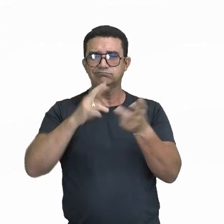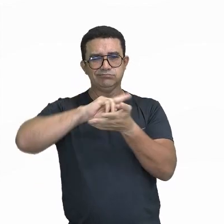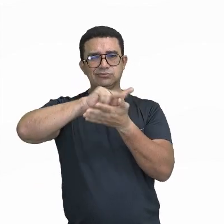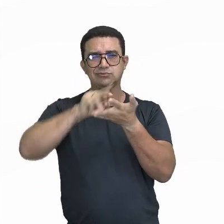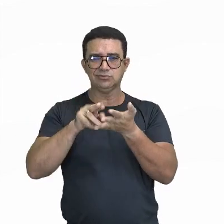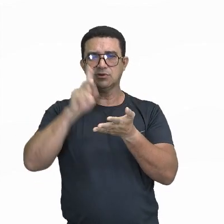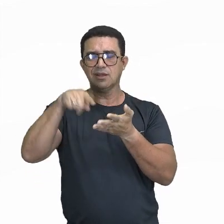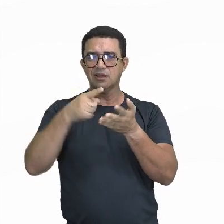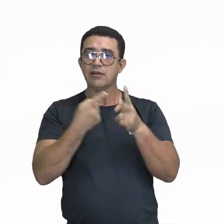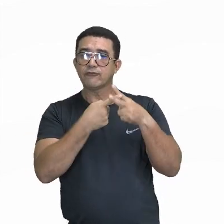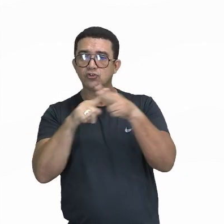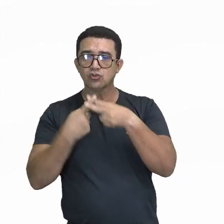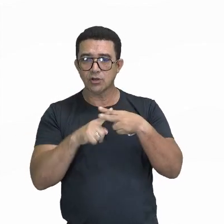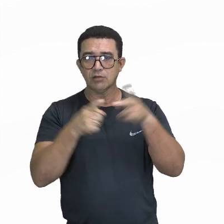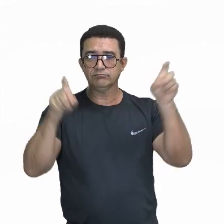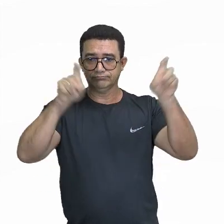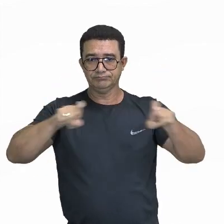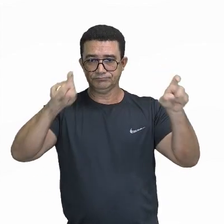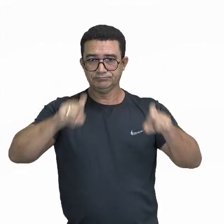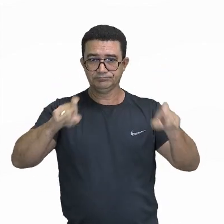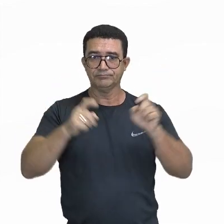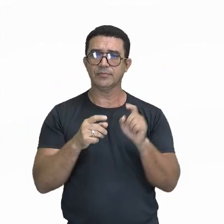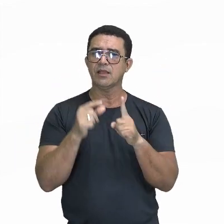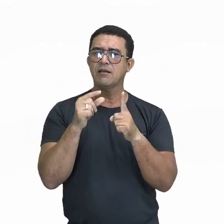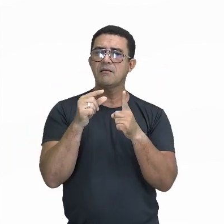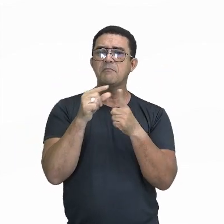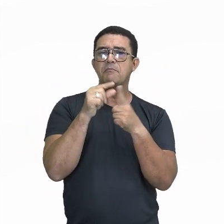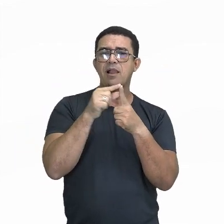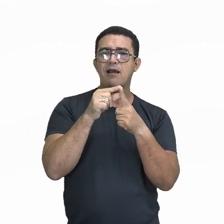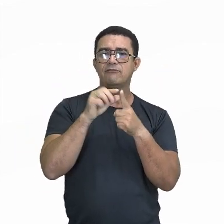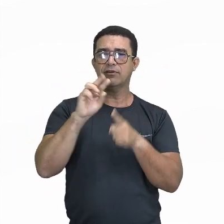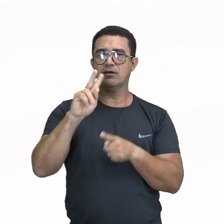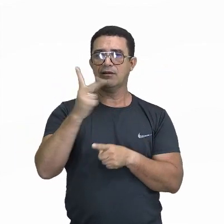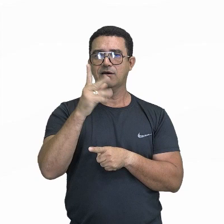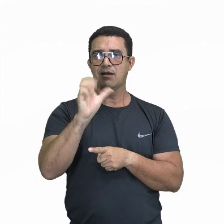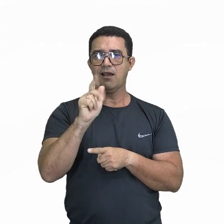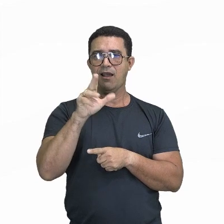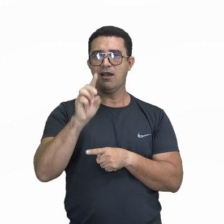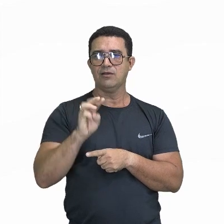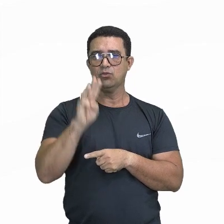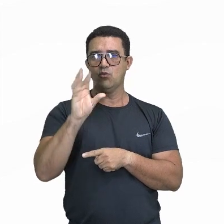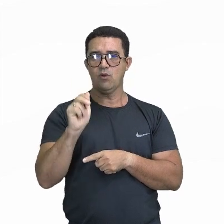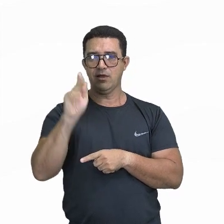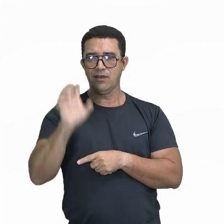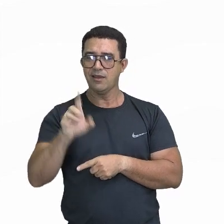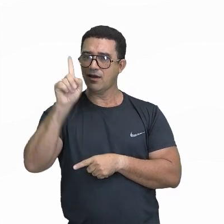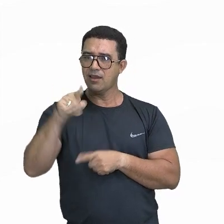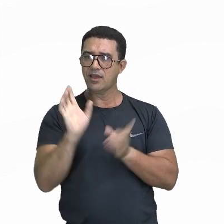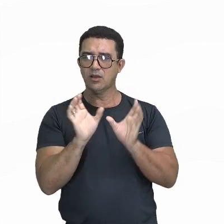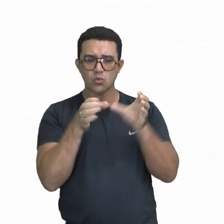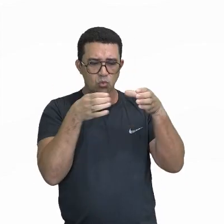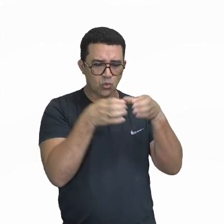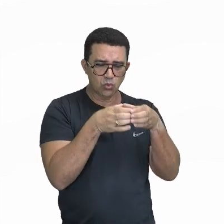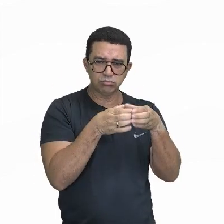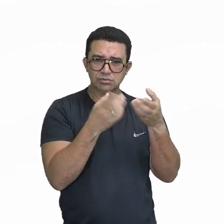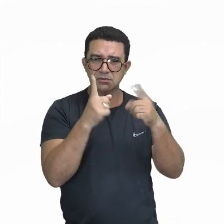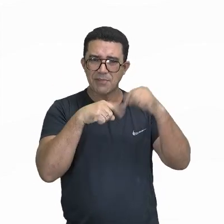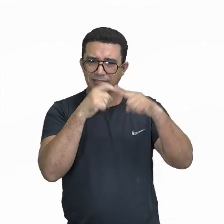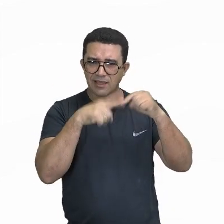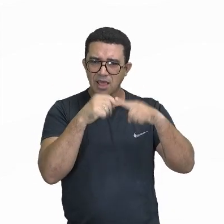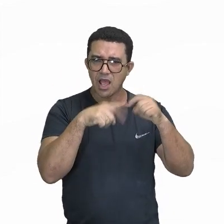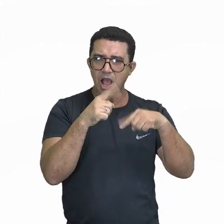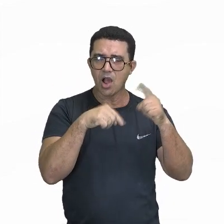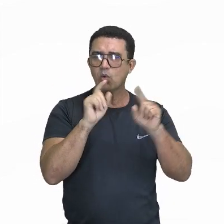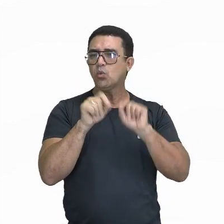A palavra hardware pode se referir também como o conjunto de equipamentos acoplados